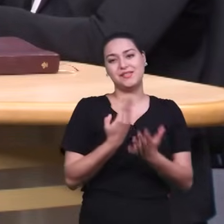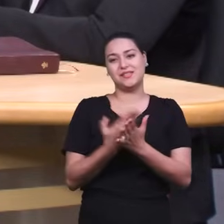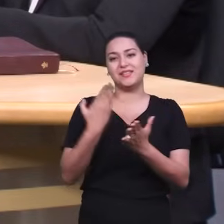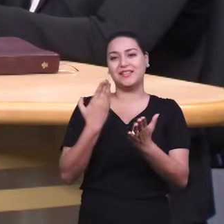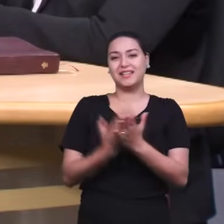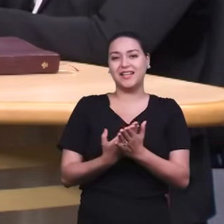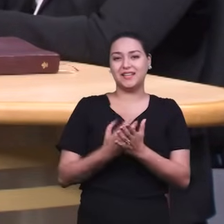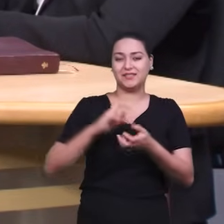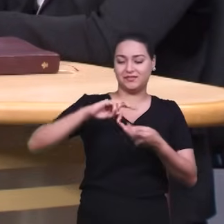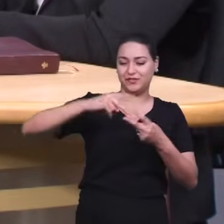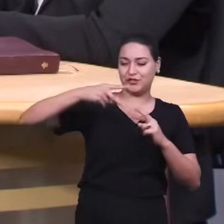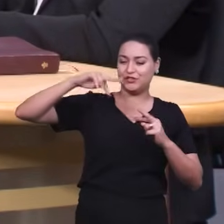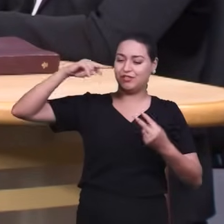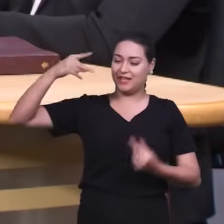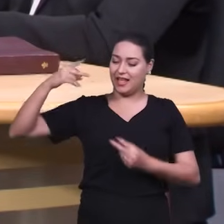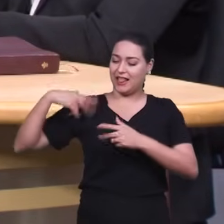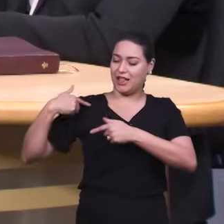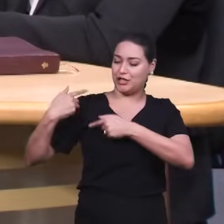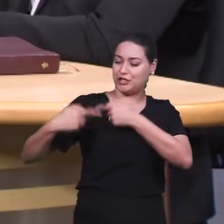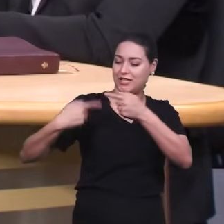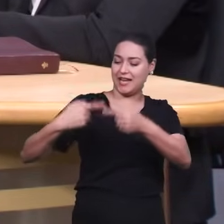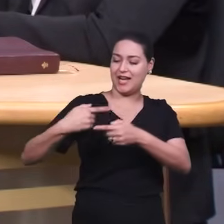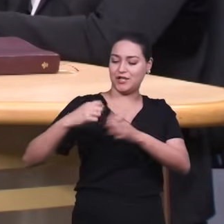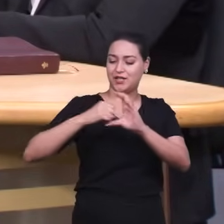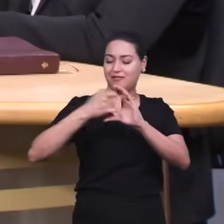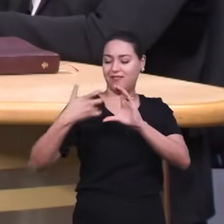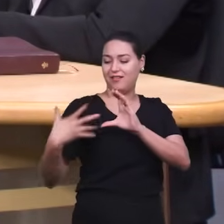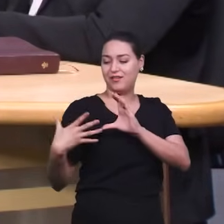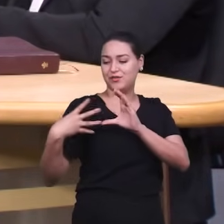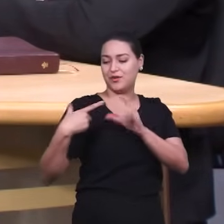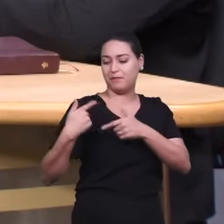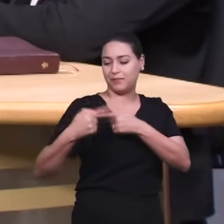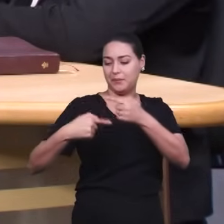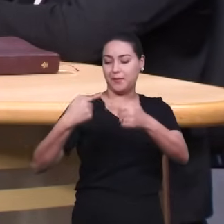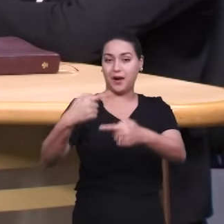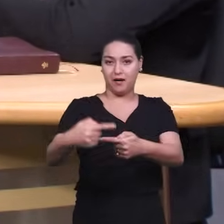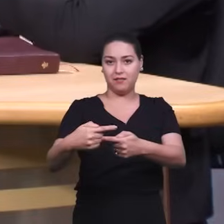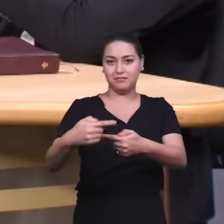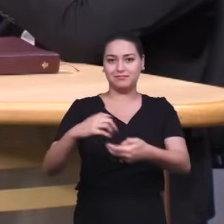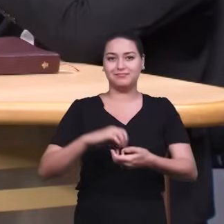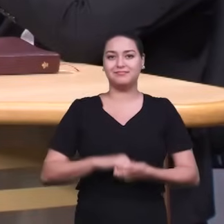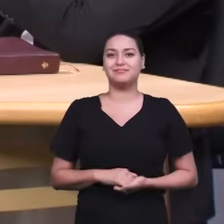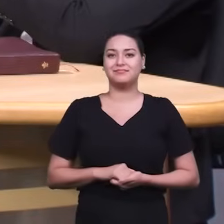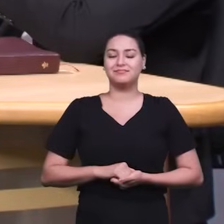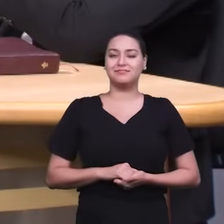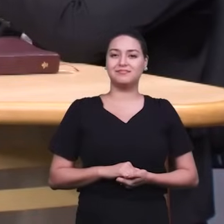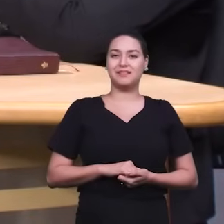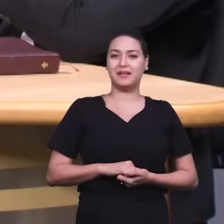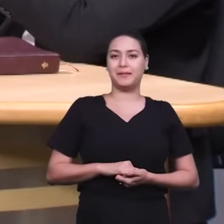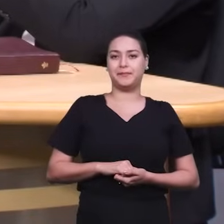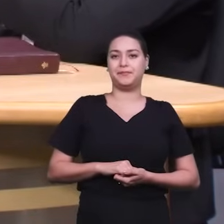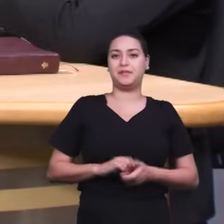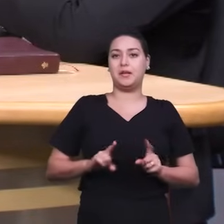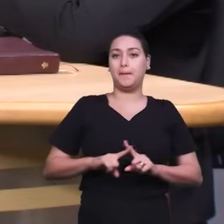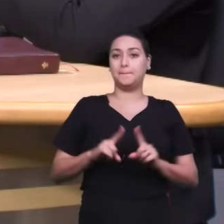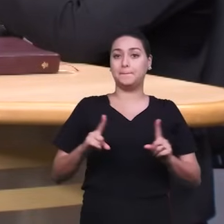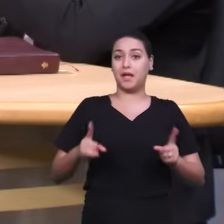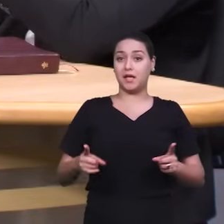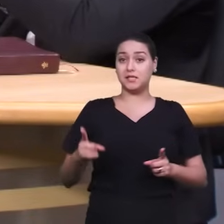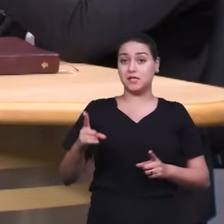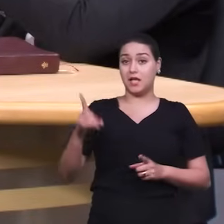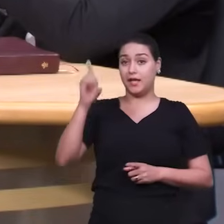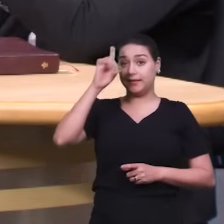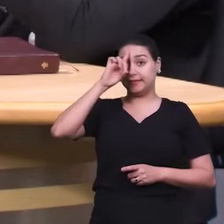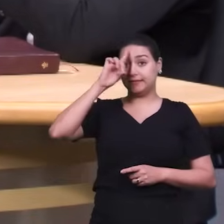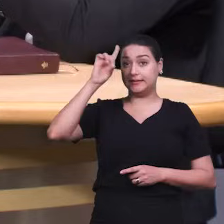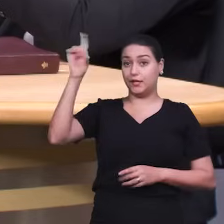para filho, e isso é temporal. Mas Deus, ele reservou para nós algo que é eterno. Então,